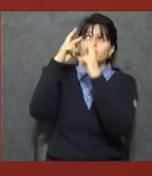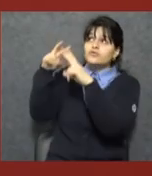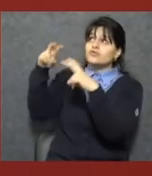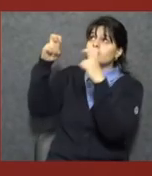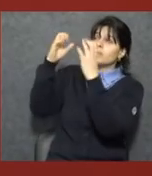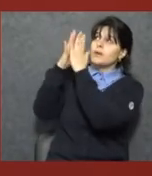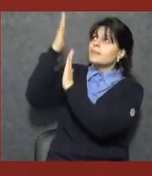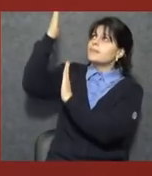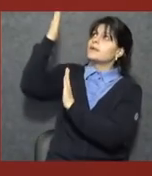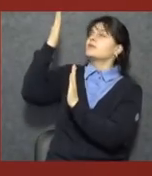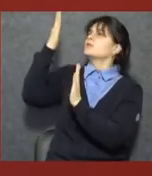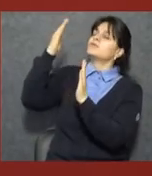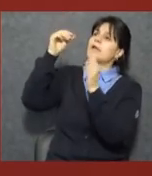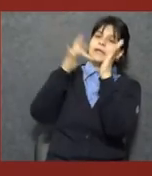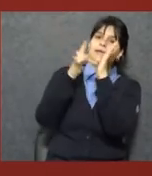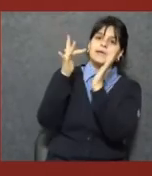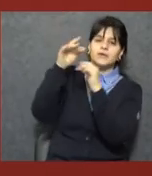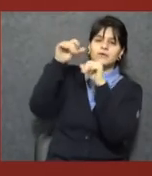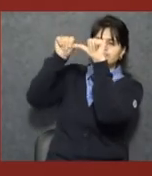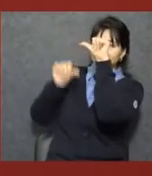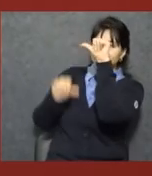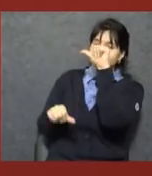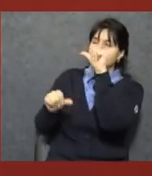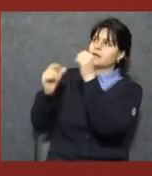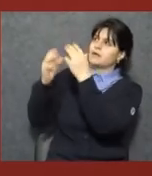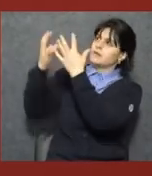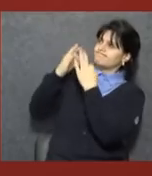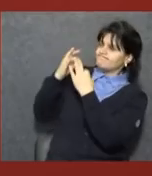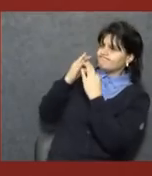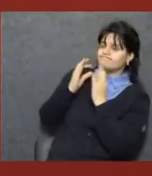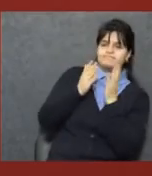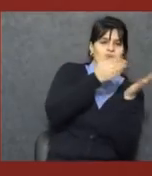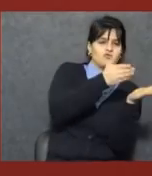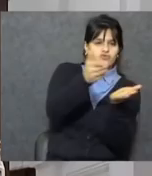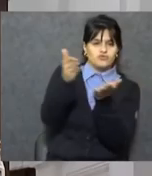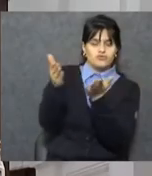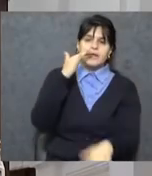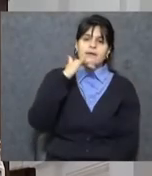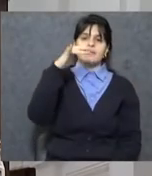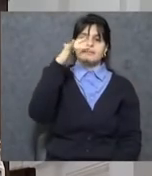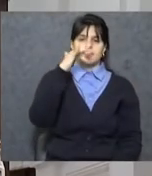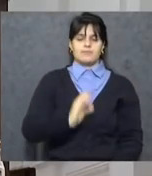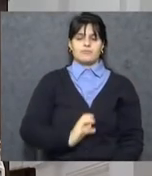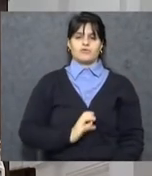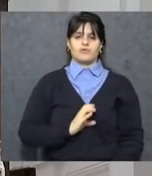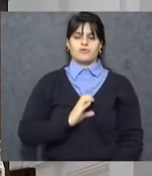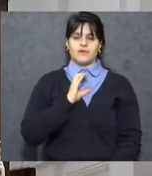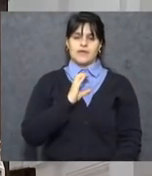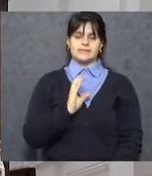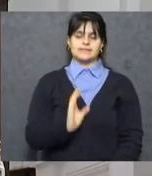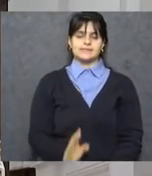para os seus males, e peçamos cantando com toda a confiança.